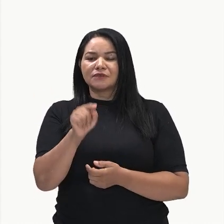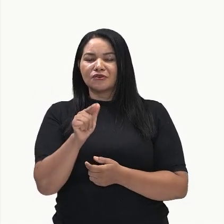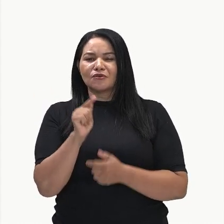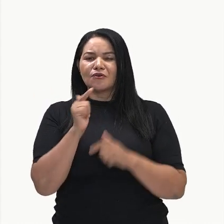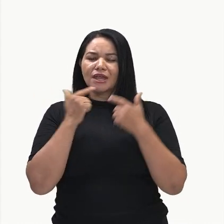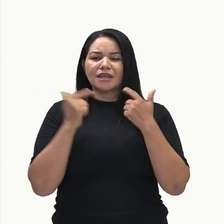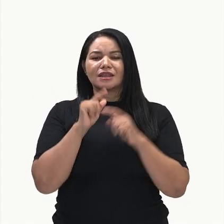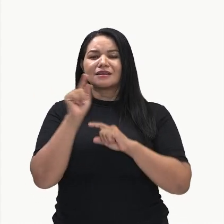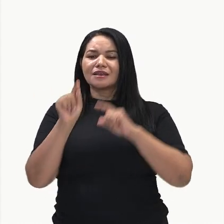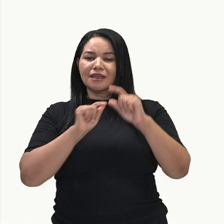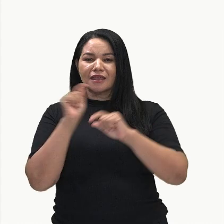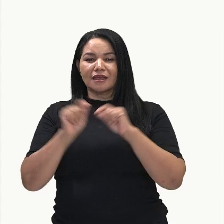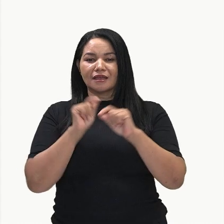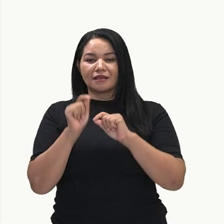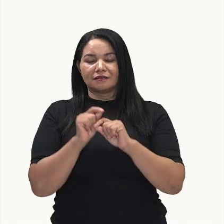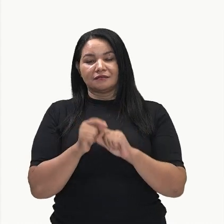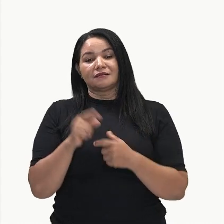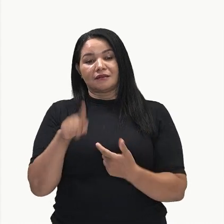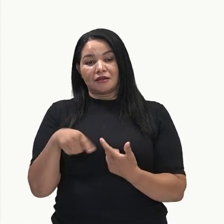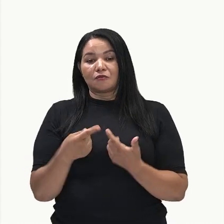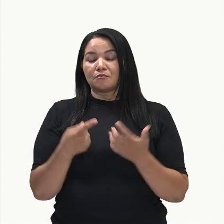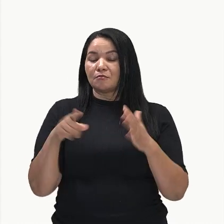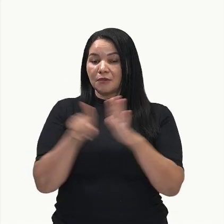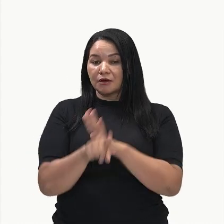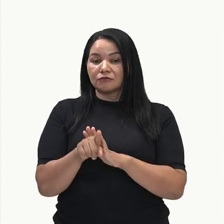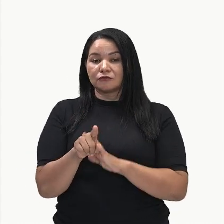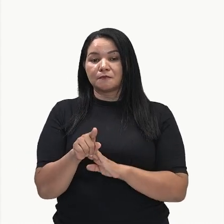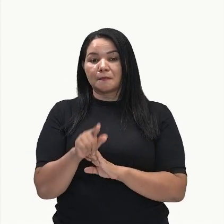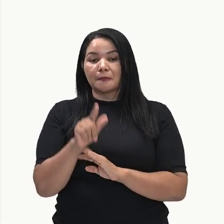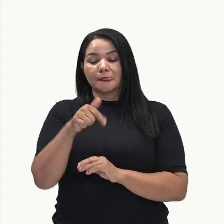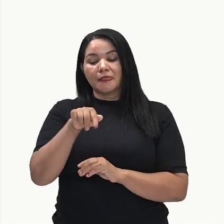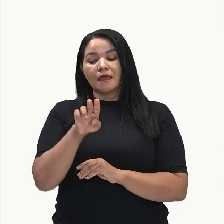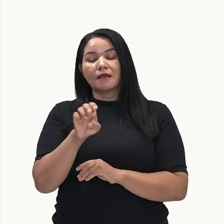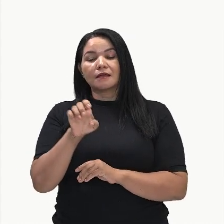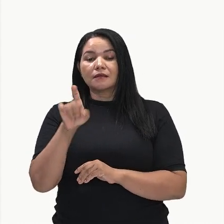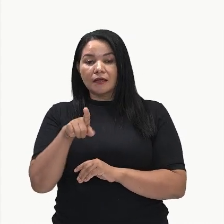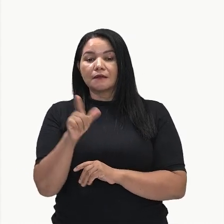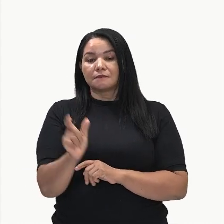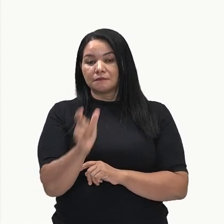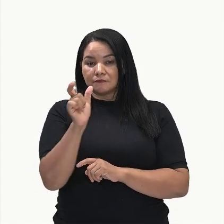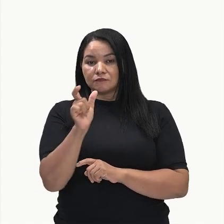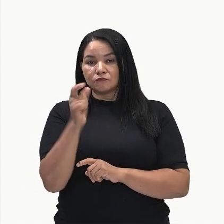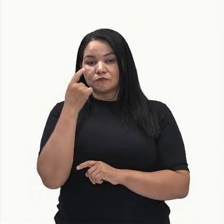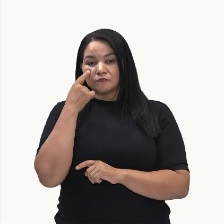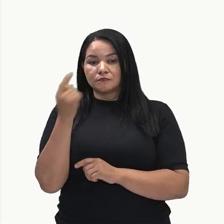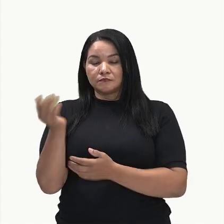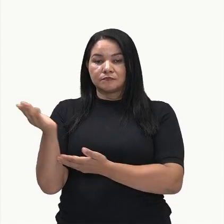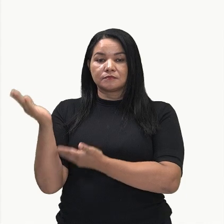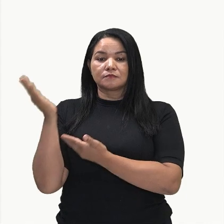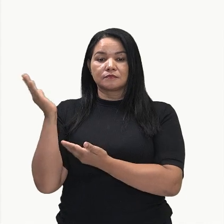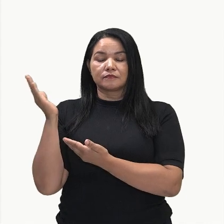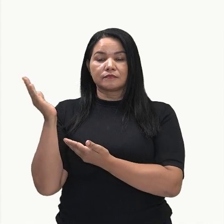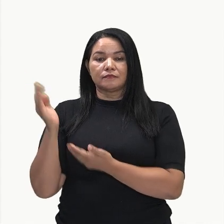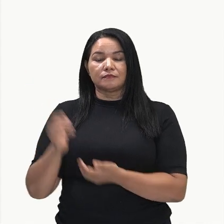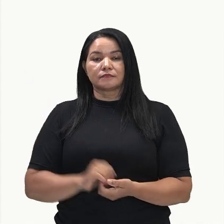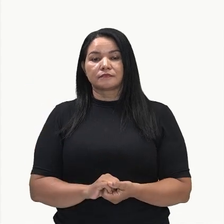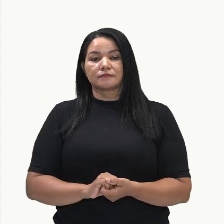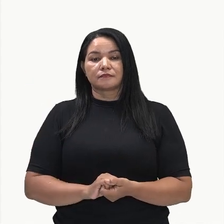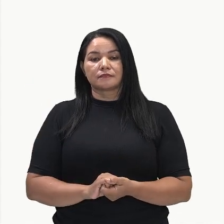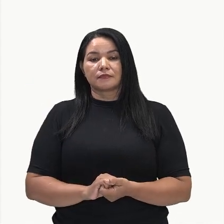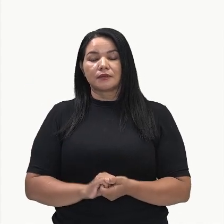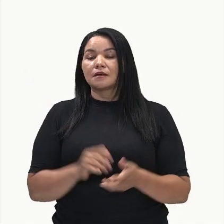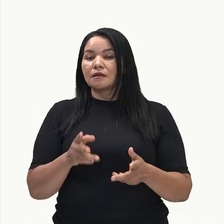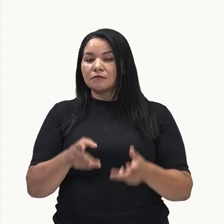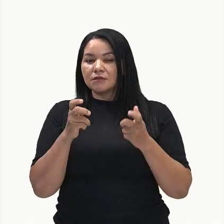tanto. Le perguntou de que se reía tanto. Observem que aqui não tem